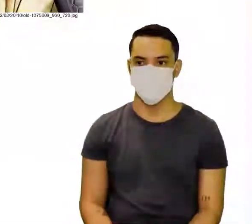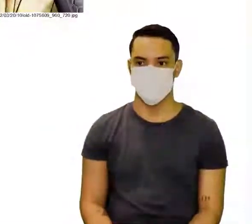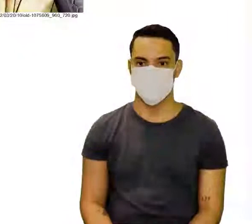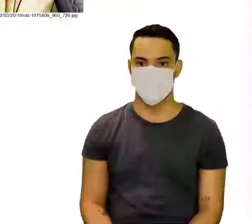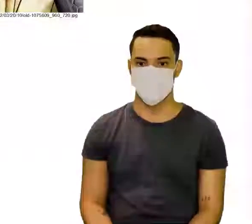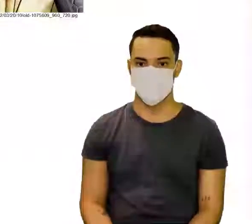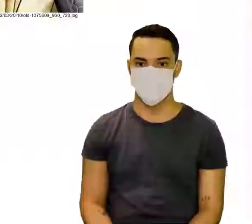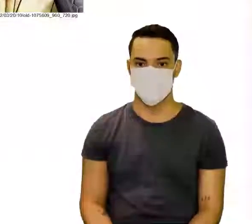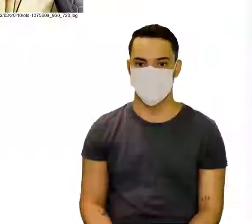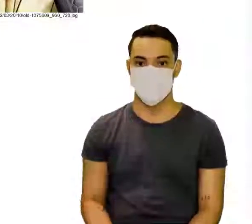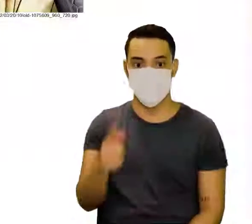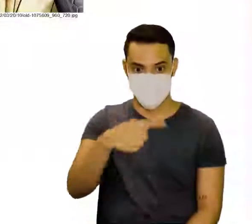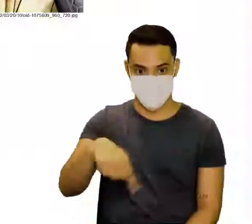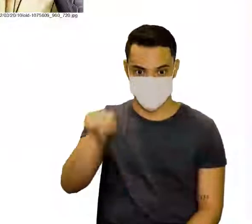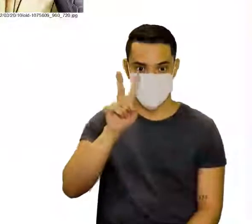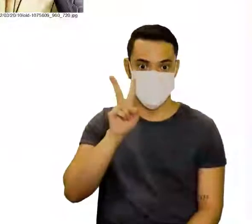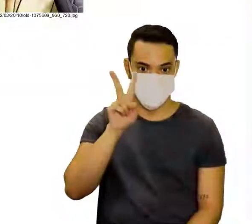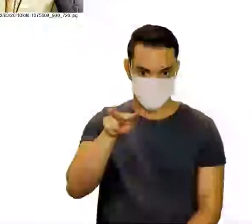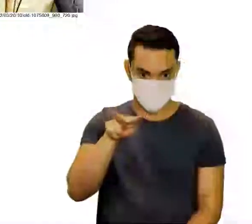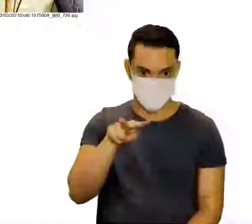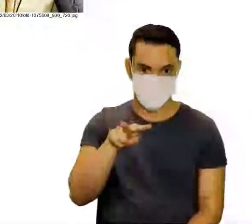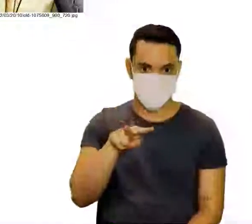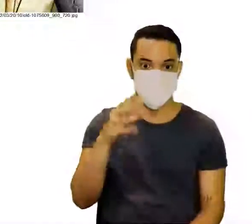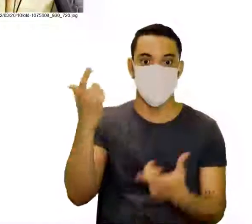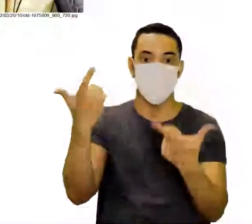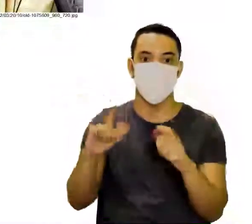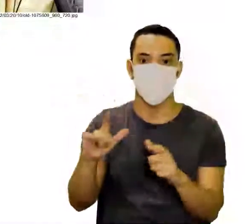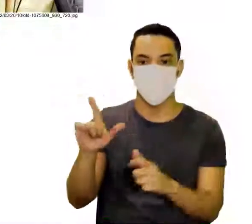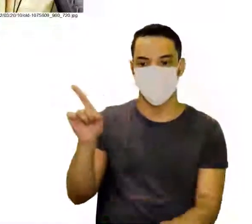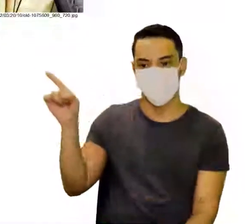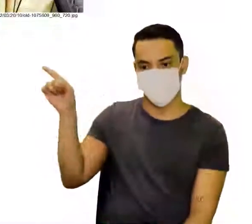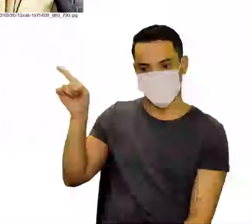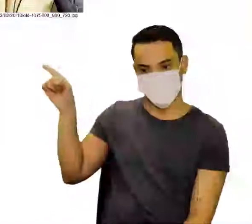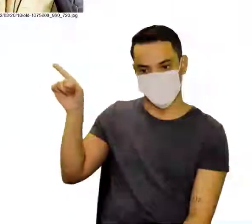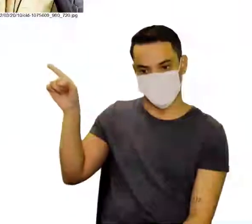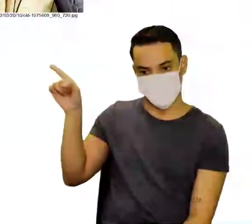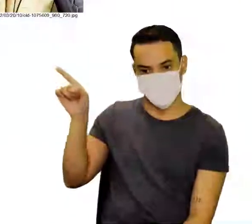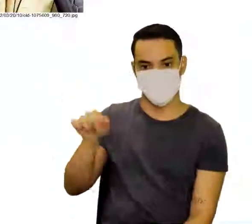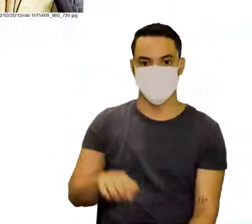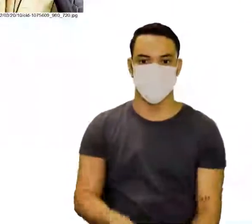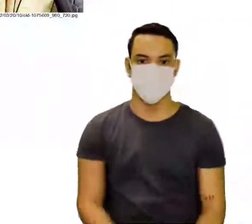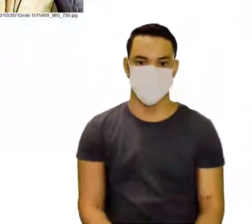Então tá ali, ó, só para vocês verem, foi circulado aqui, ó.